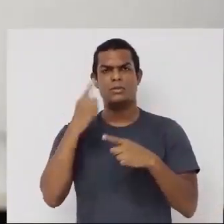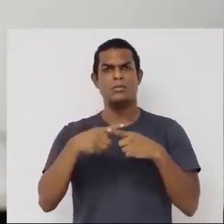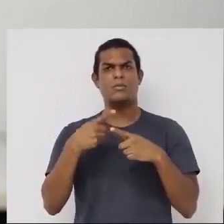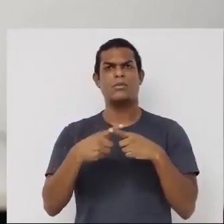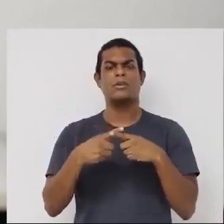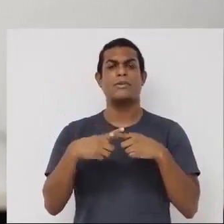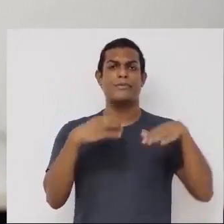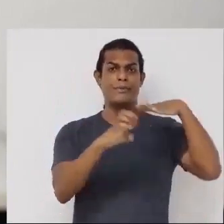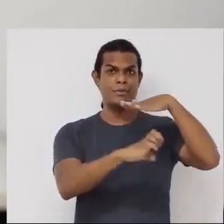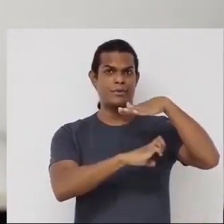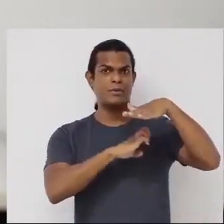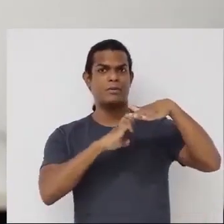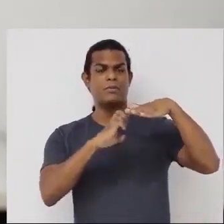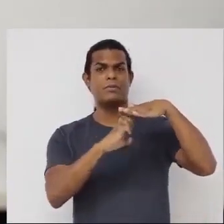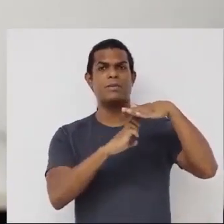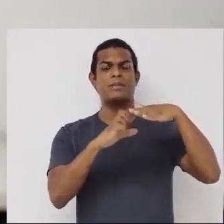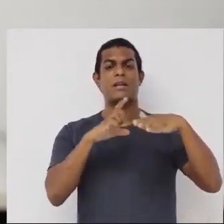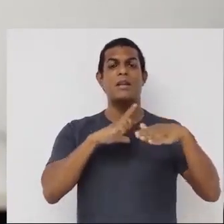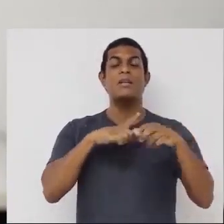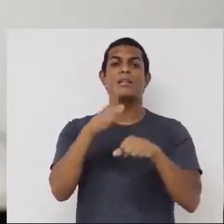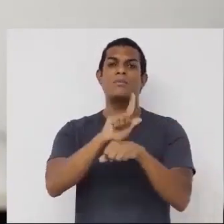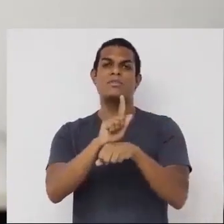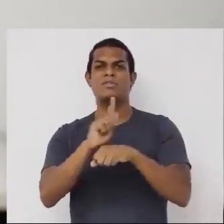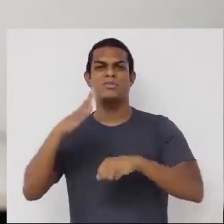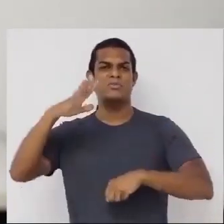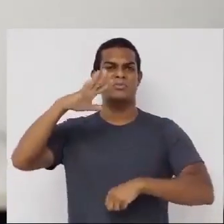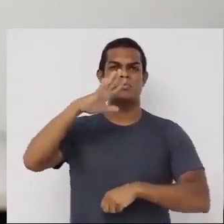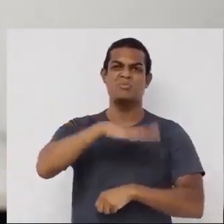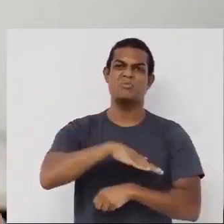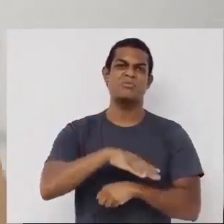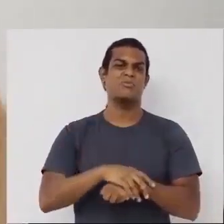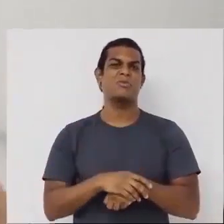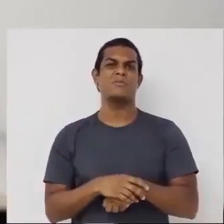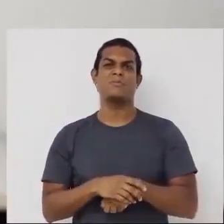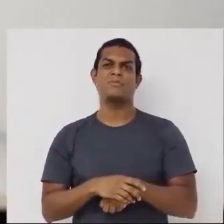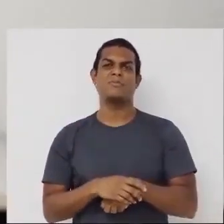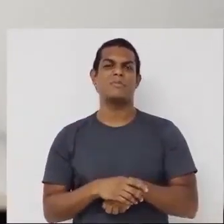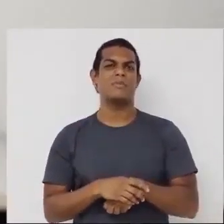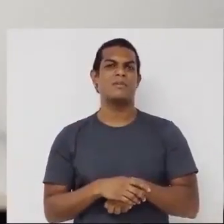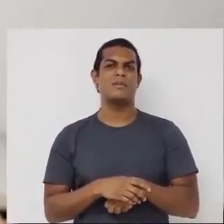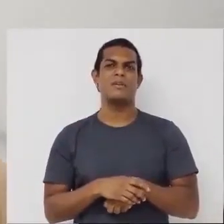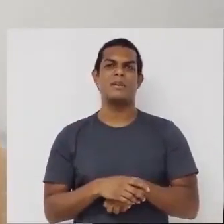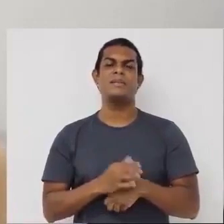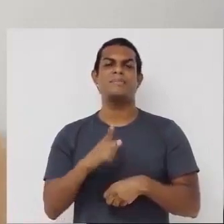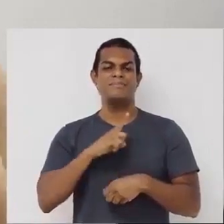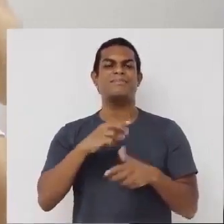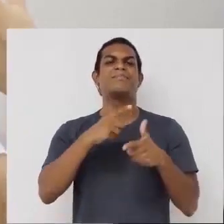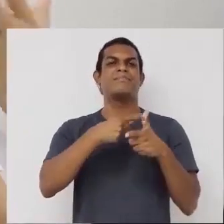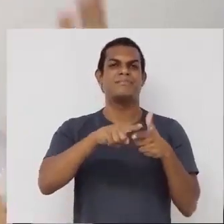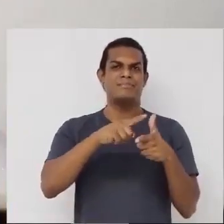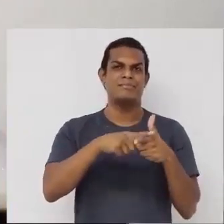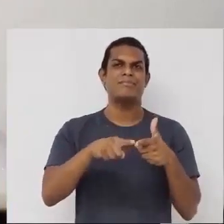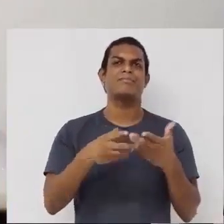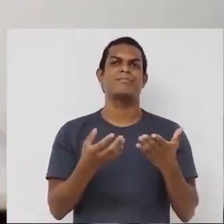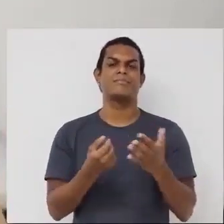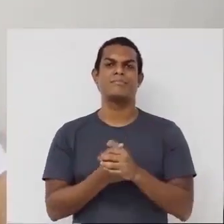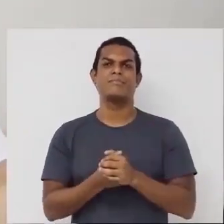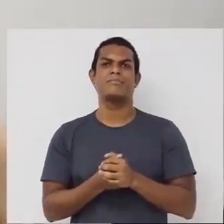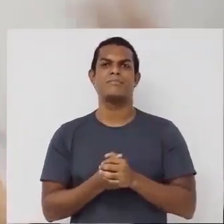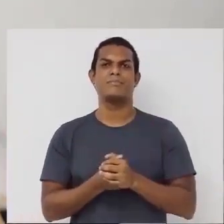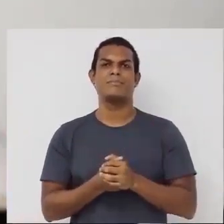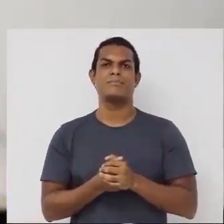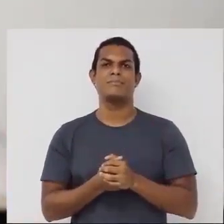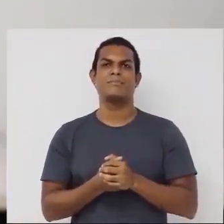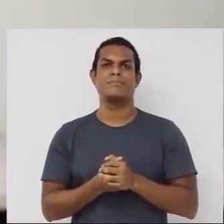porque quando a empresa tem uma má gestão financeira, ela acaba tendo diversos prejuízos. Os casos aí são muitos.